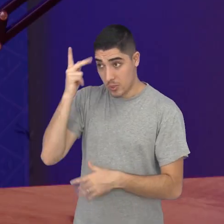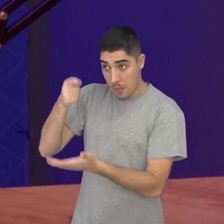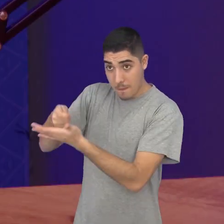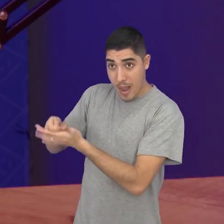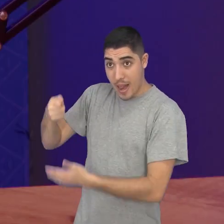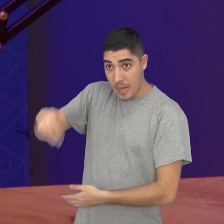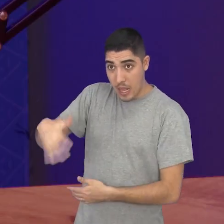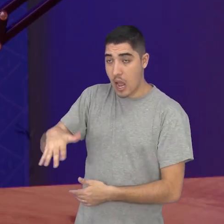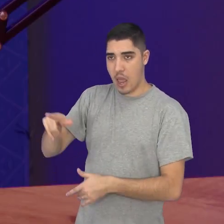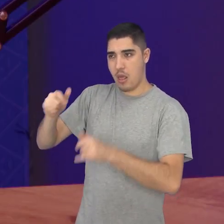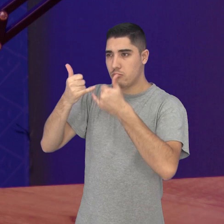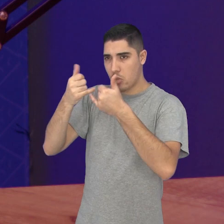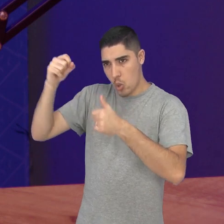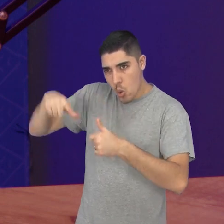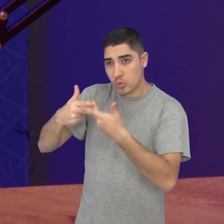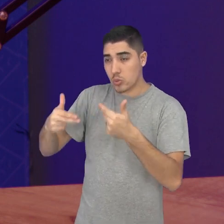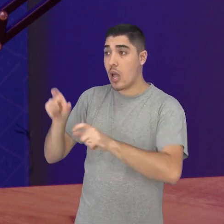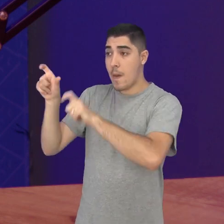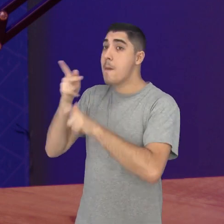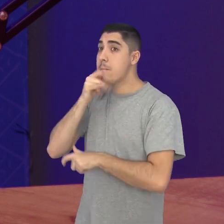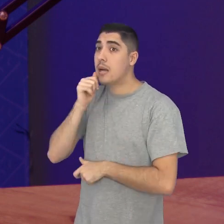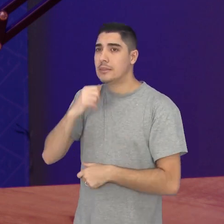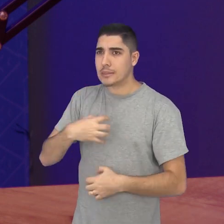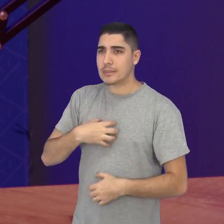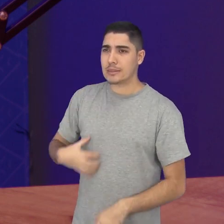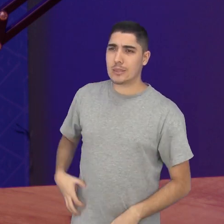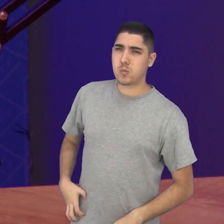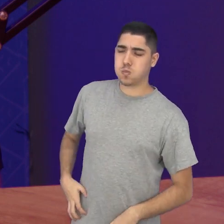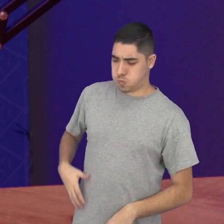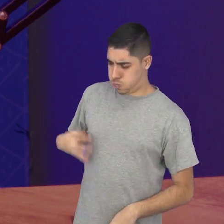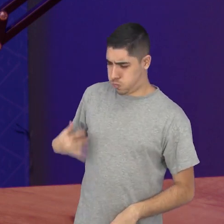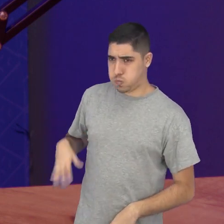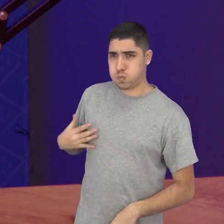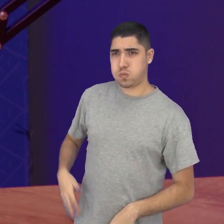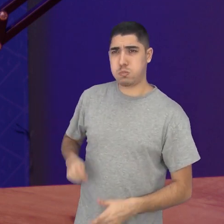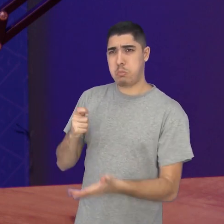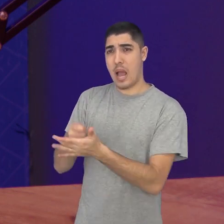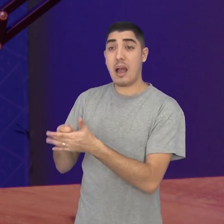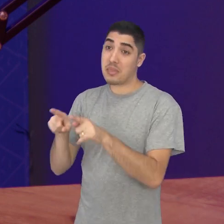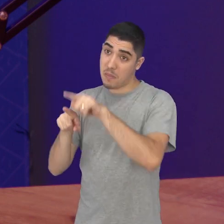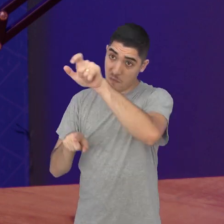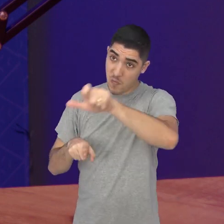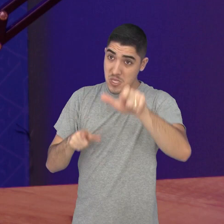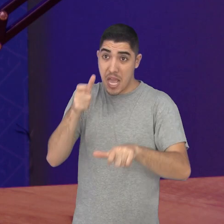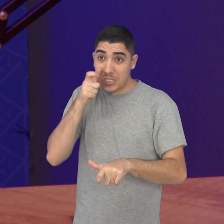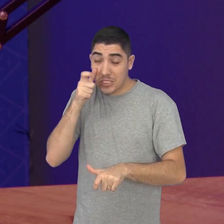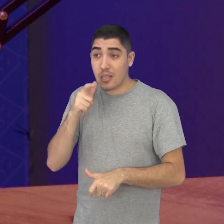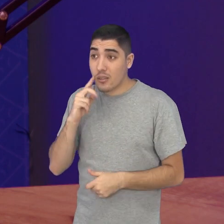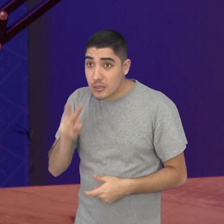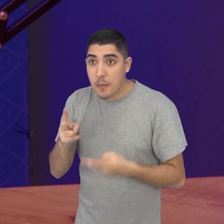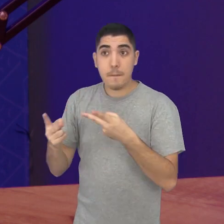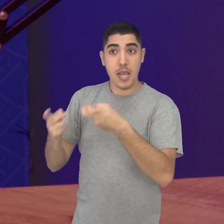certeza sentiu isso no bolso, né? Talvez os pais, né, do pessoal que tá assistindo, até mesmo você que tá assistindo a gente, teve,